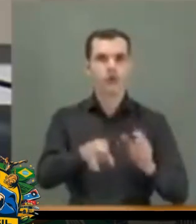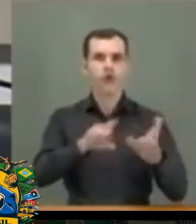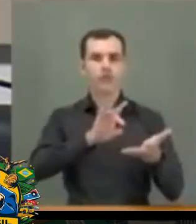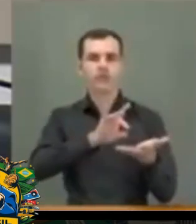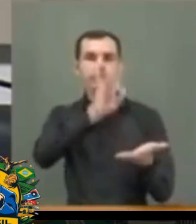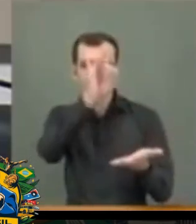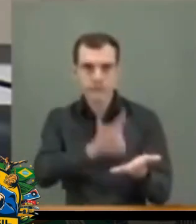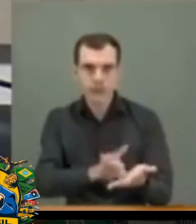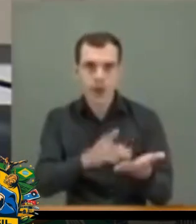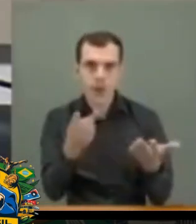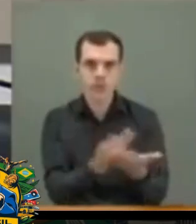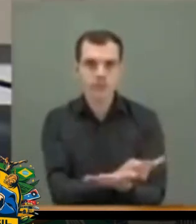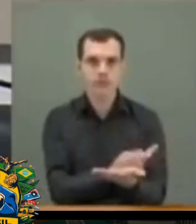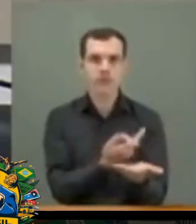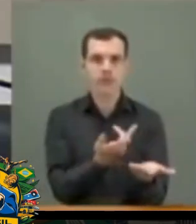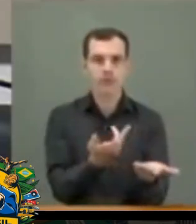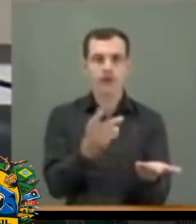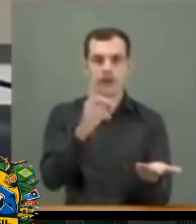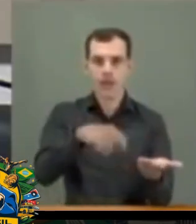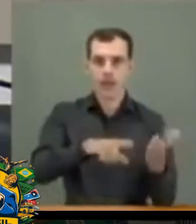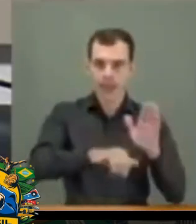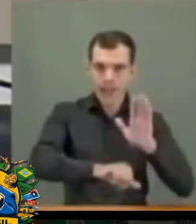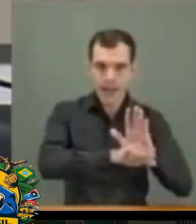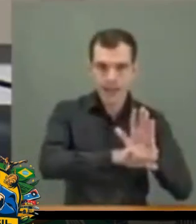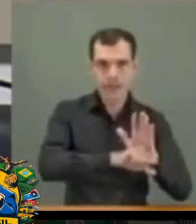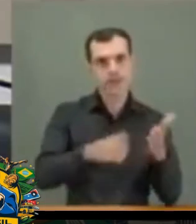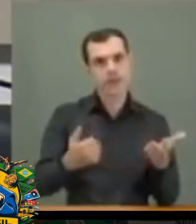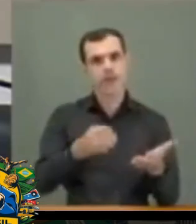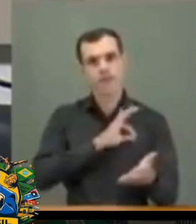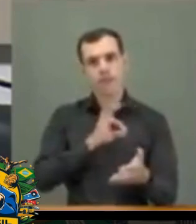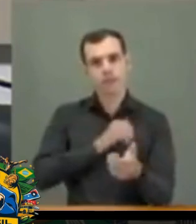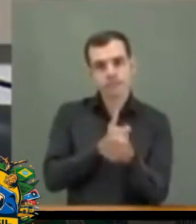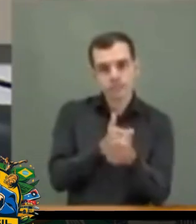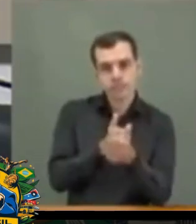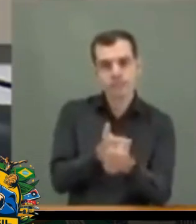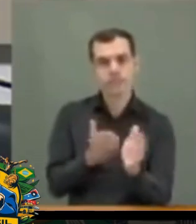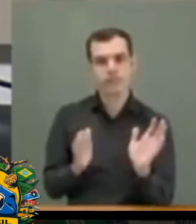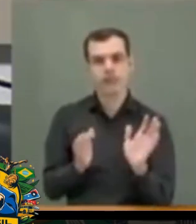da polícia é acompanhar. Agora, a opinião política não é problema de polícia.